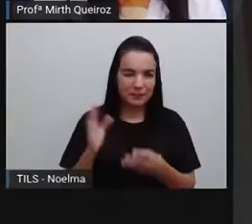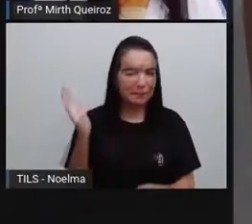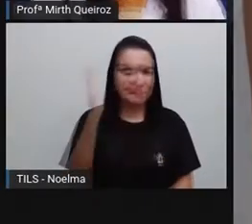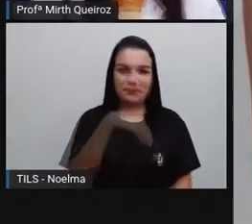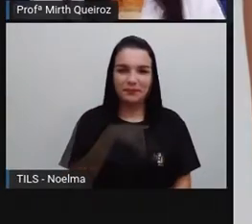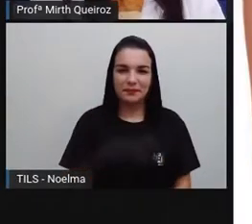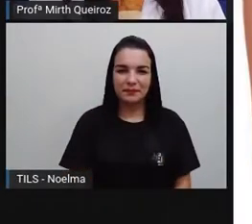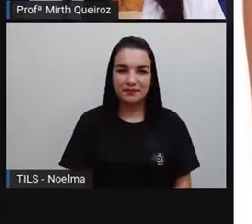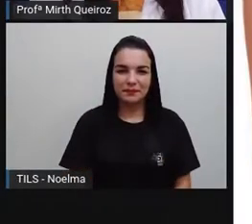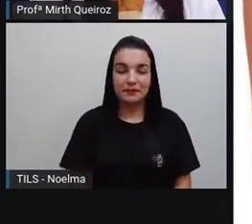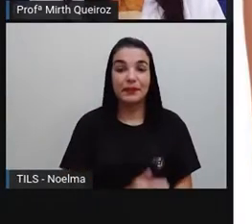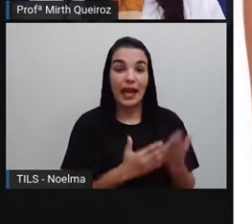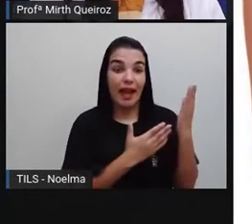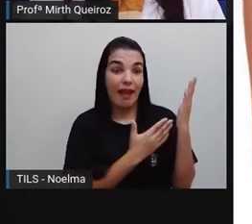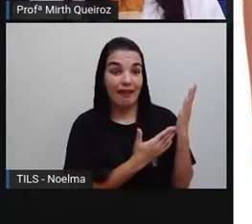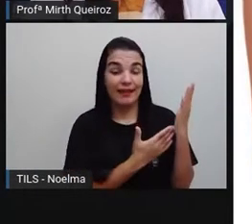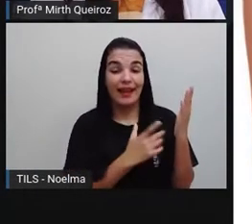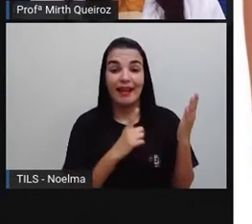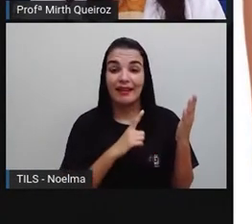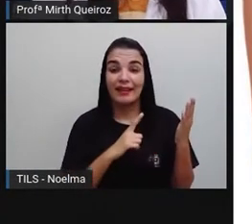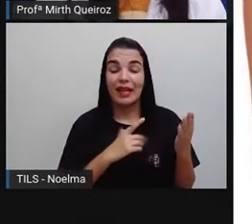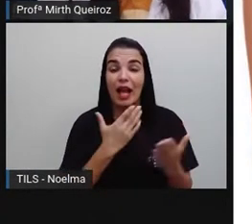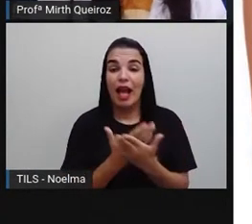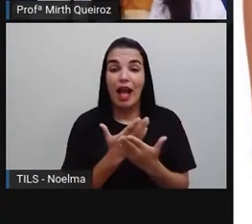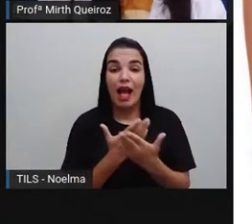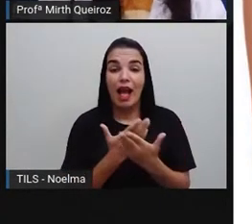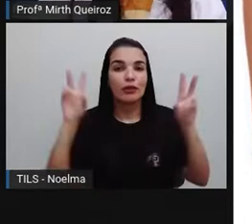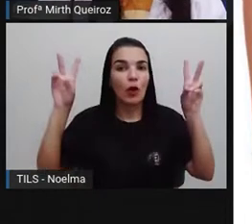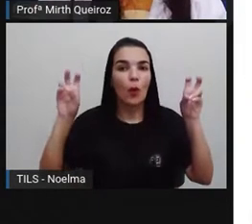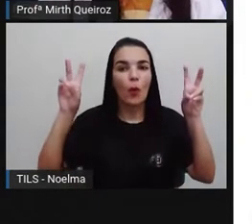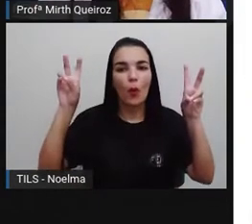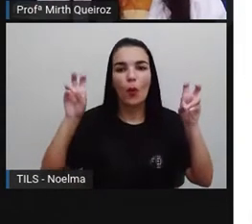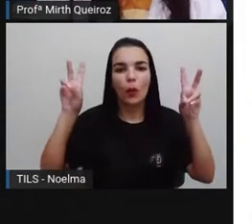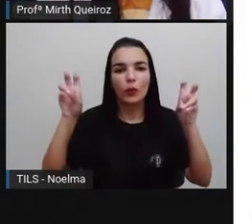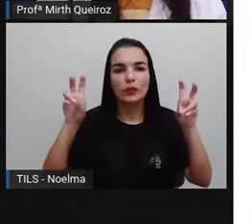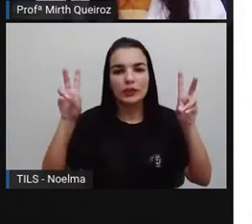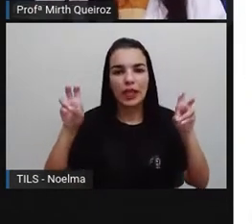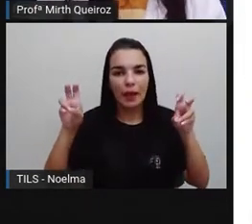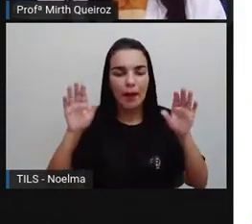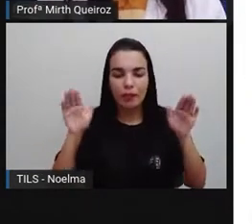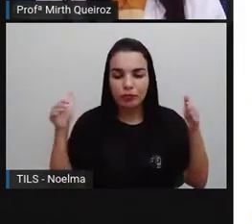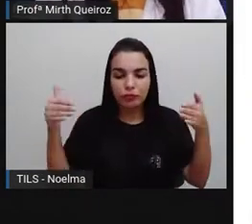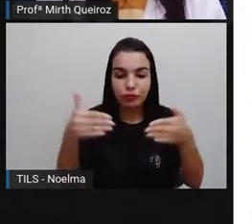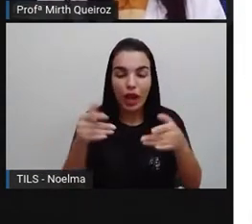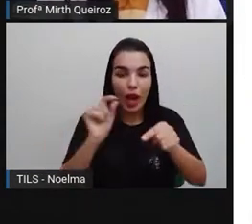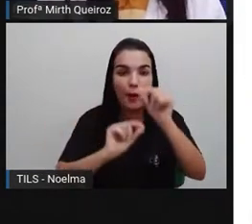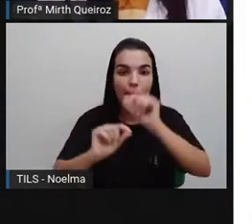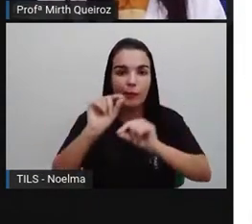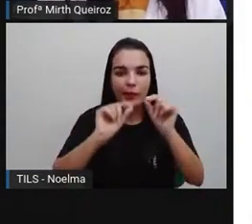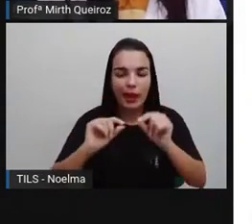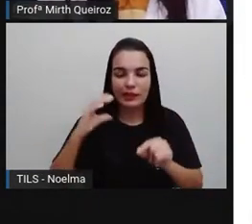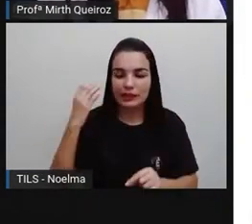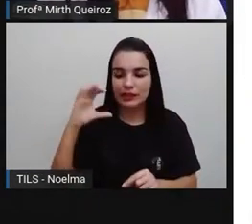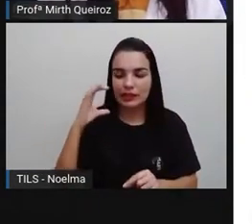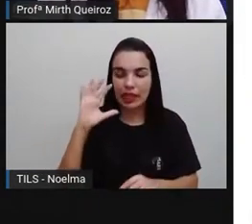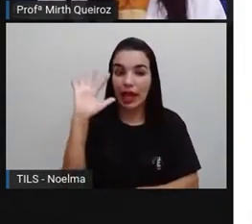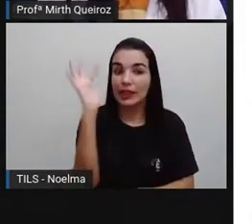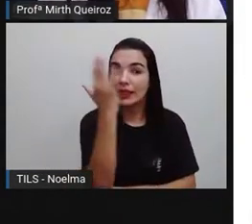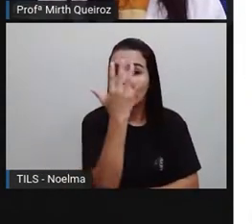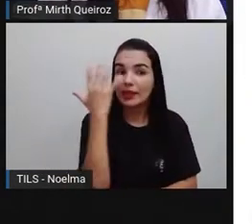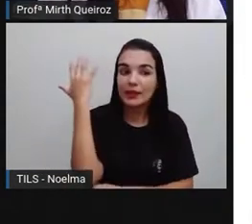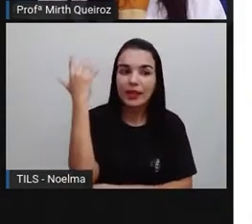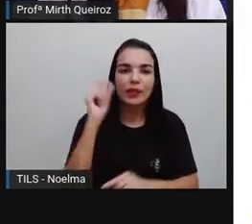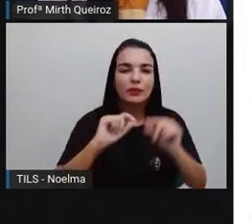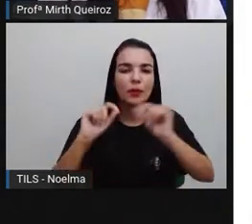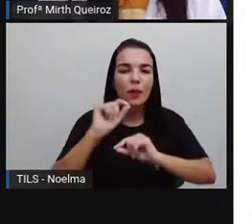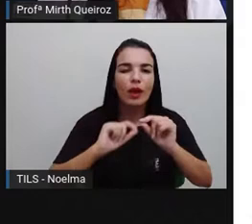aula? Neste momento, nós teremos aula aí, vamos focar aí, em ciências da natureza e vamos falar